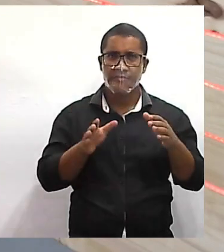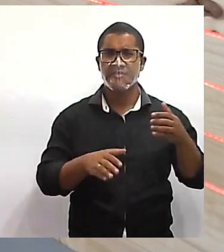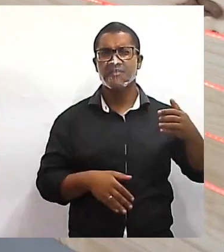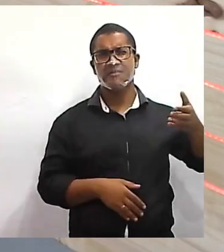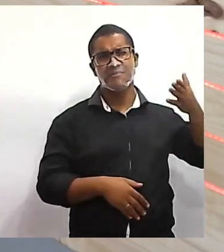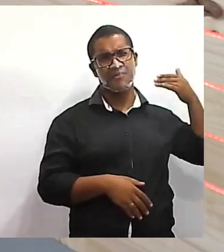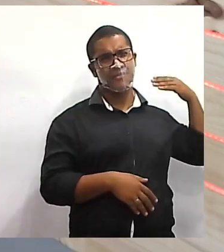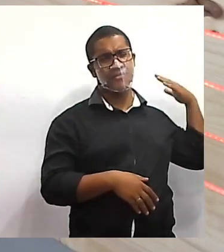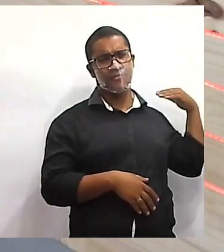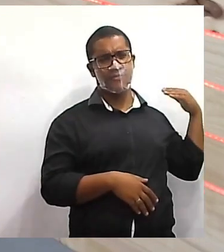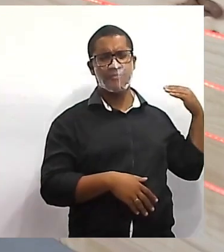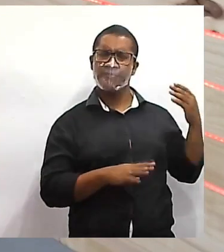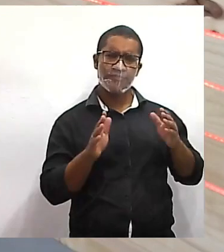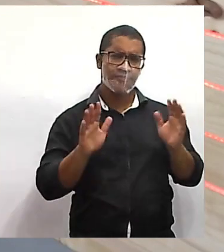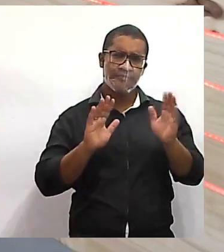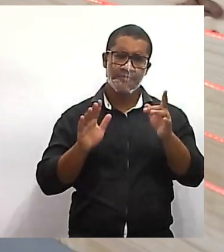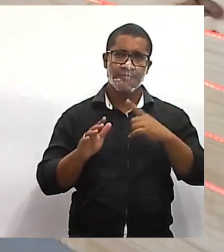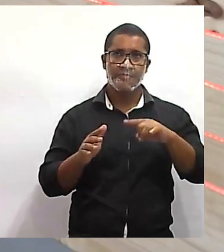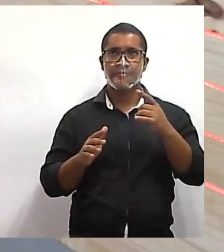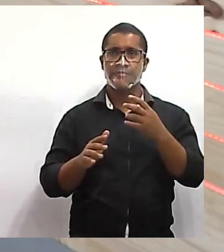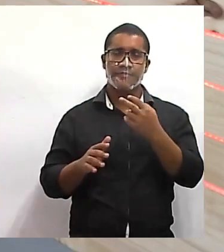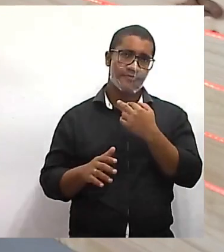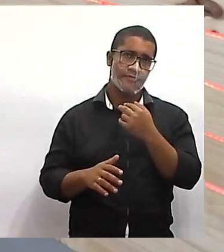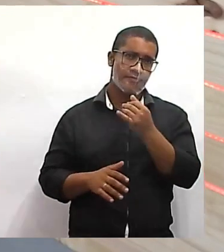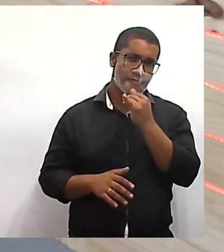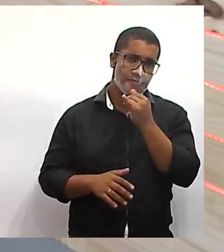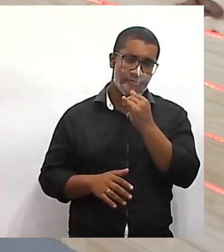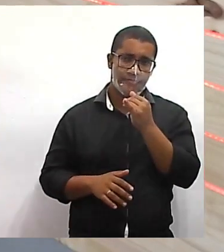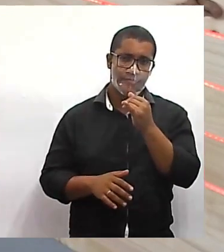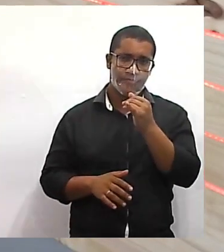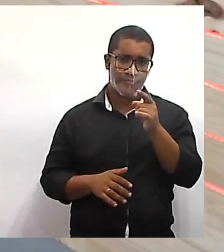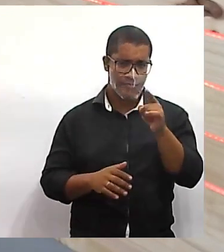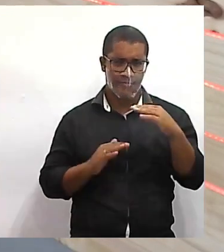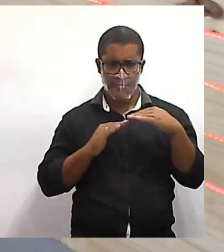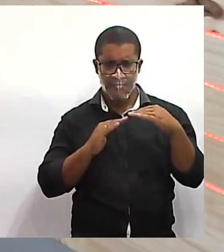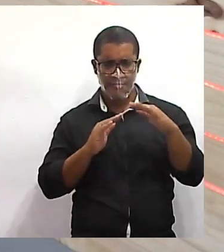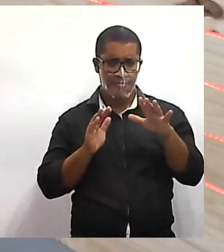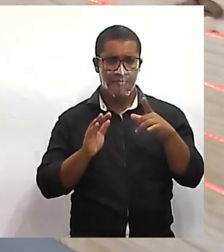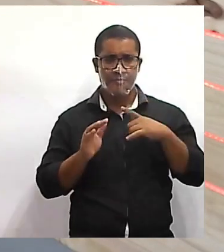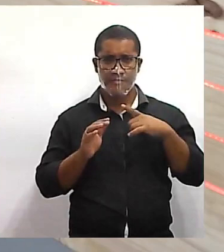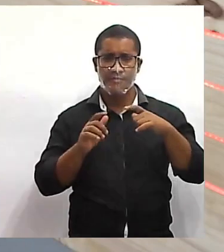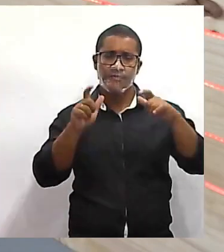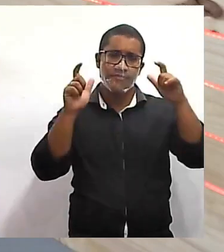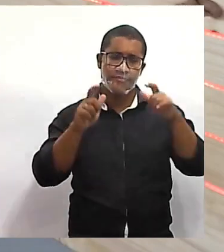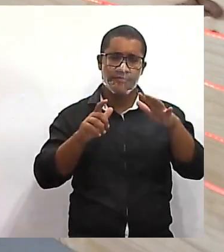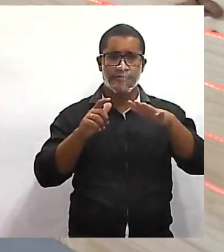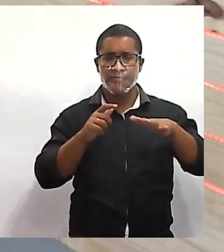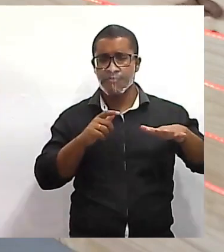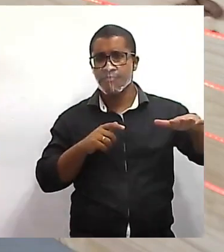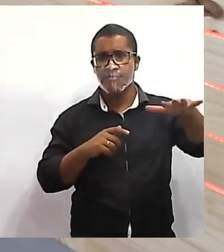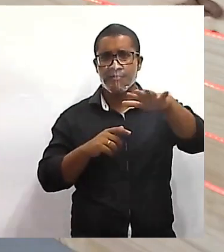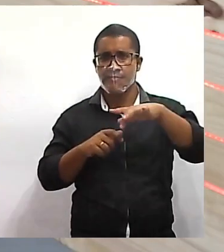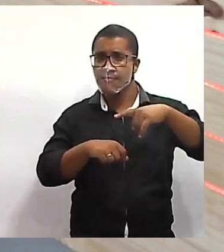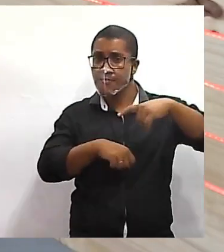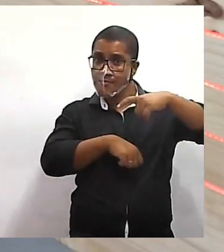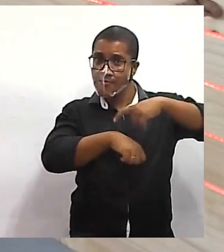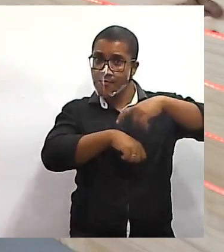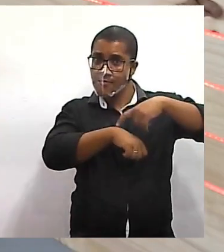termos de... A gente não pode... eu não sei se você concorda, eu acho que a dimensão do